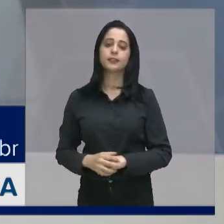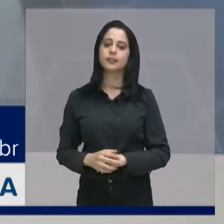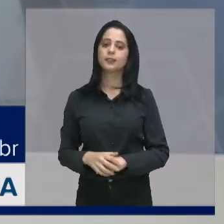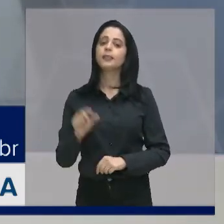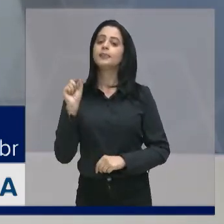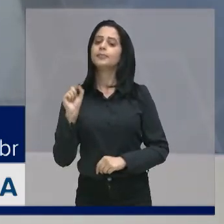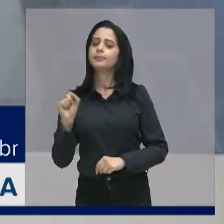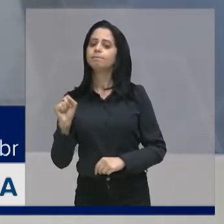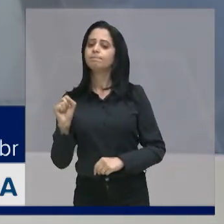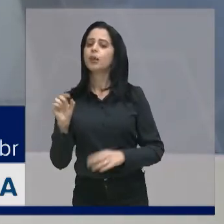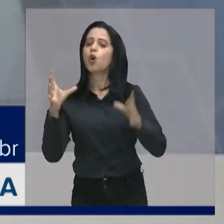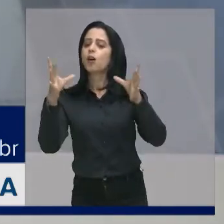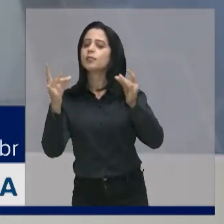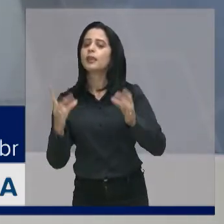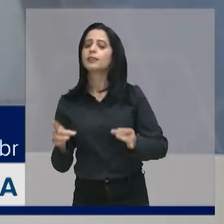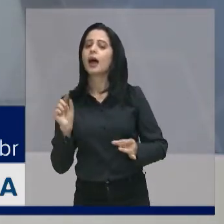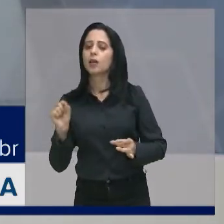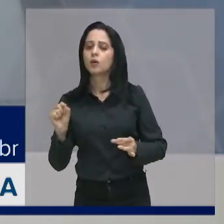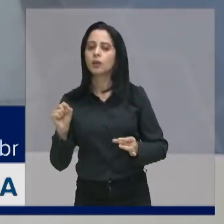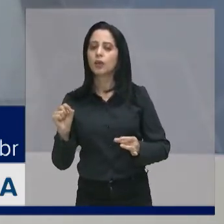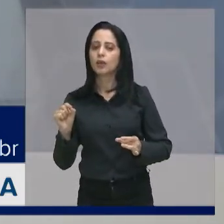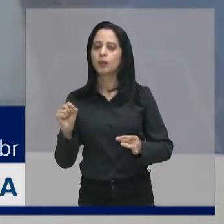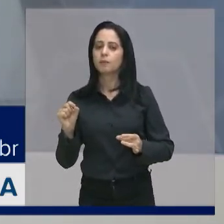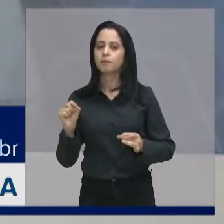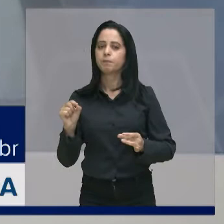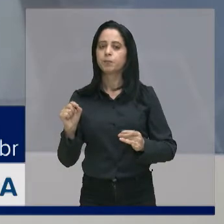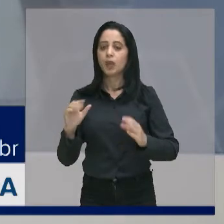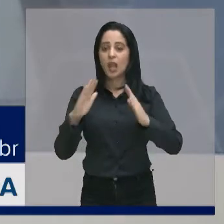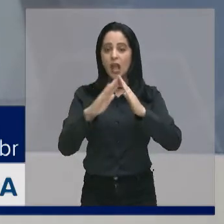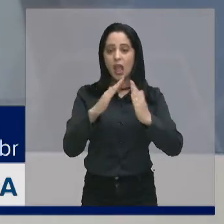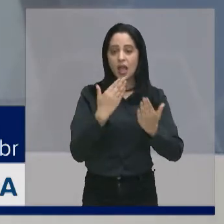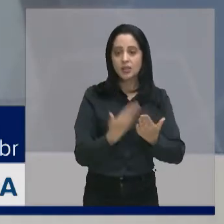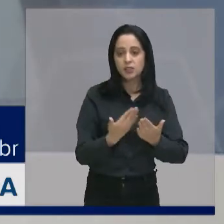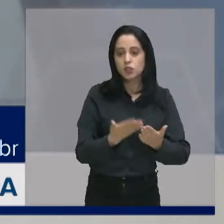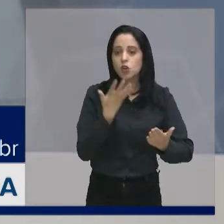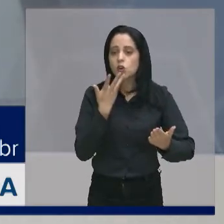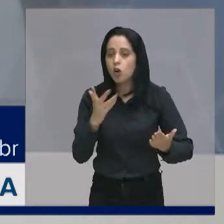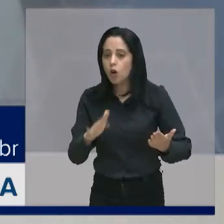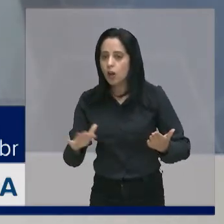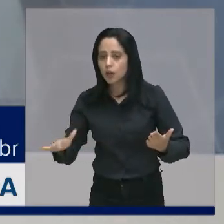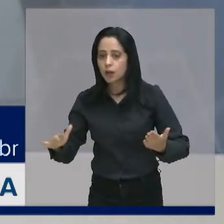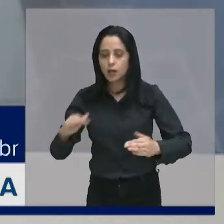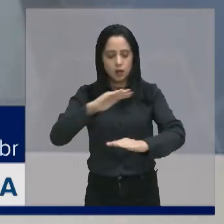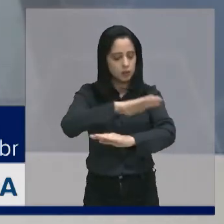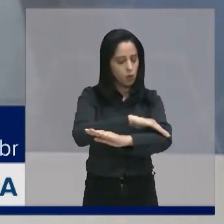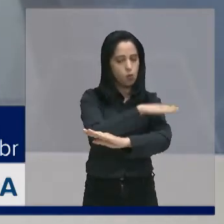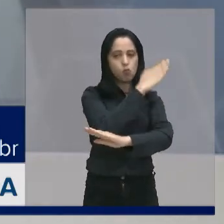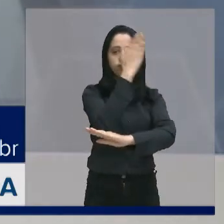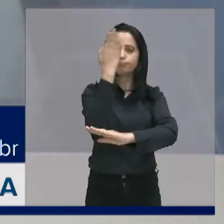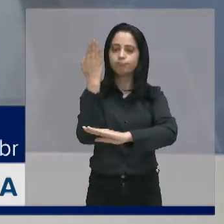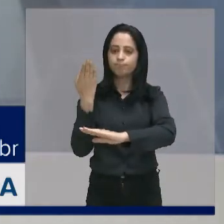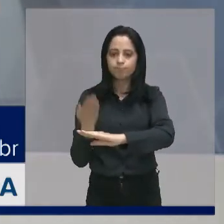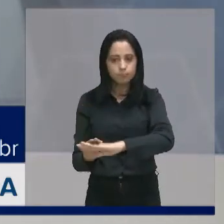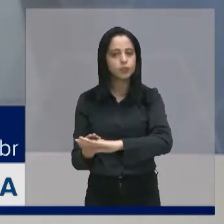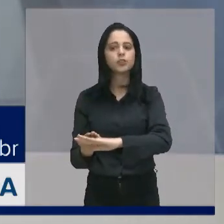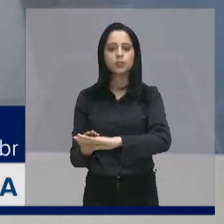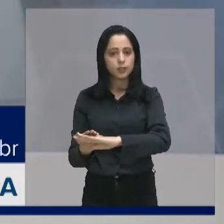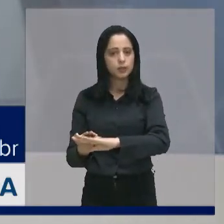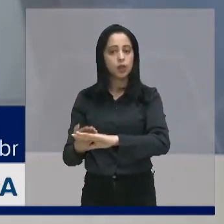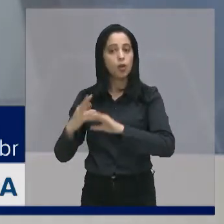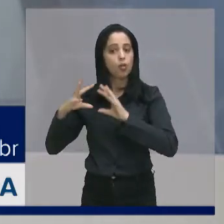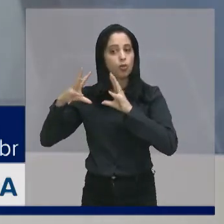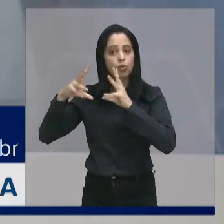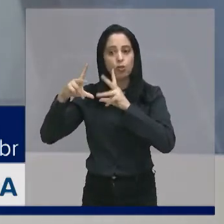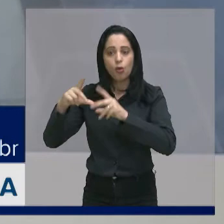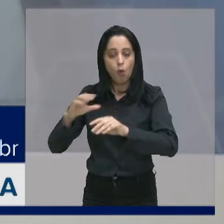que as crianças ficam o dia inteiro, elas ficarão o dia inteiro dentro da sala de aula. Não vão poder nem sair